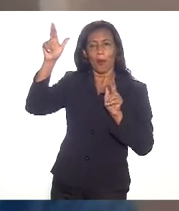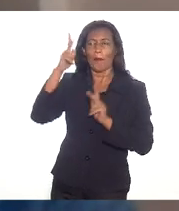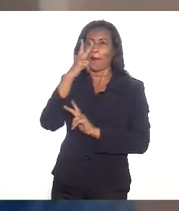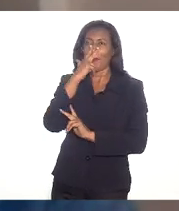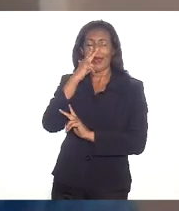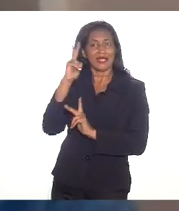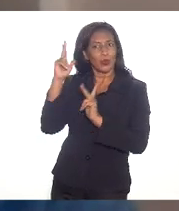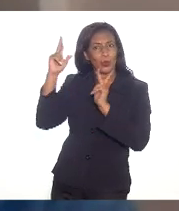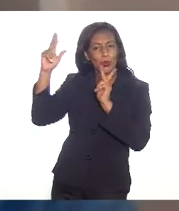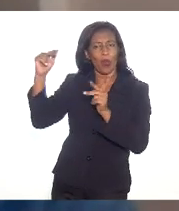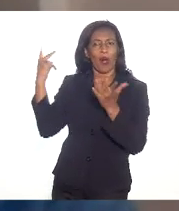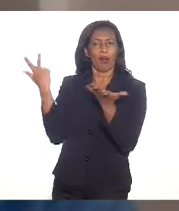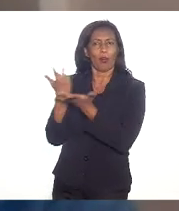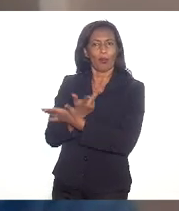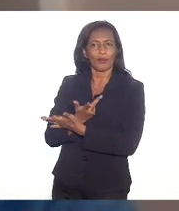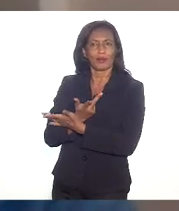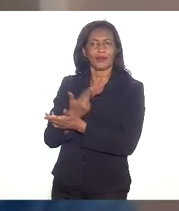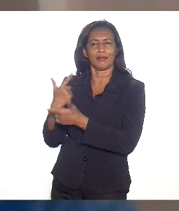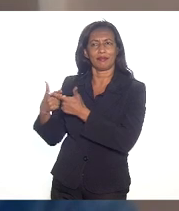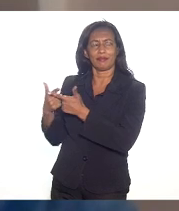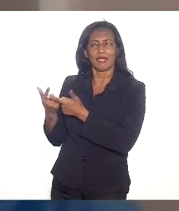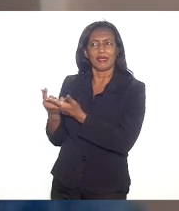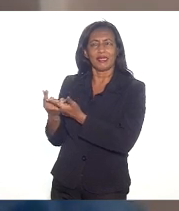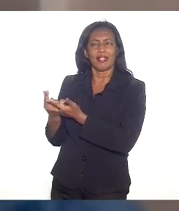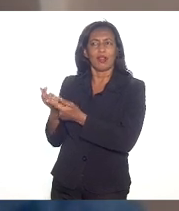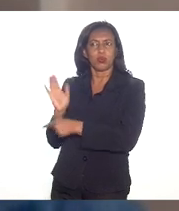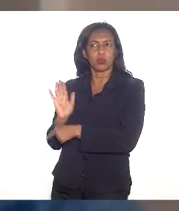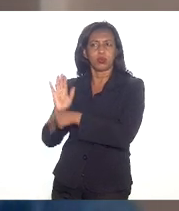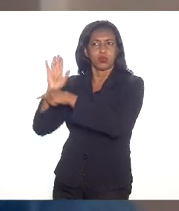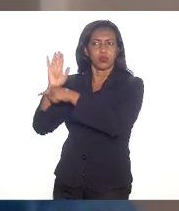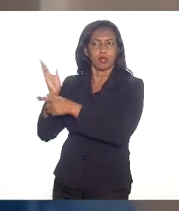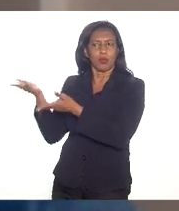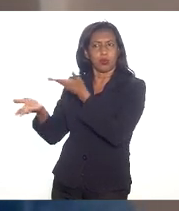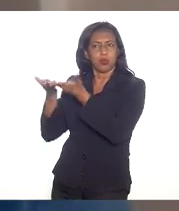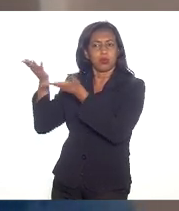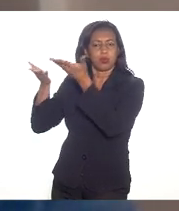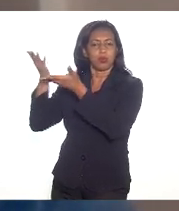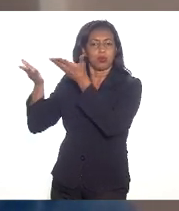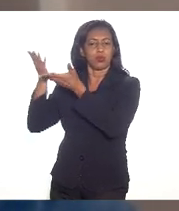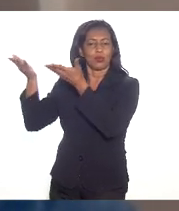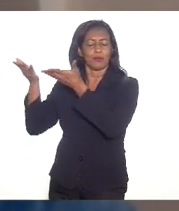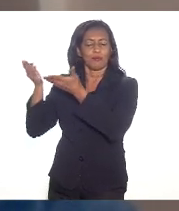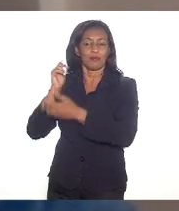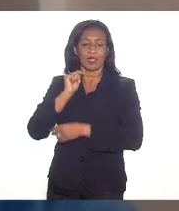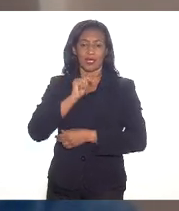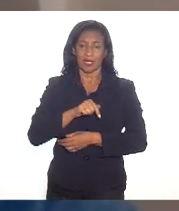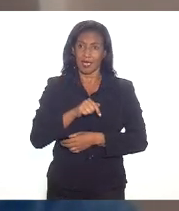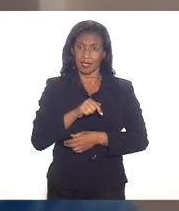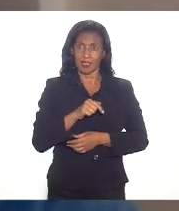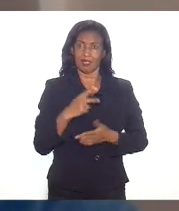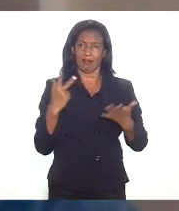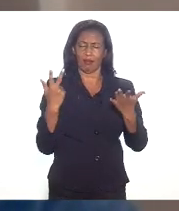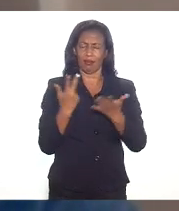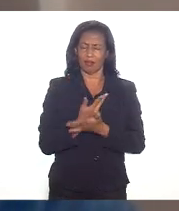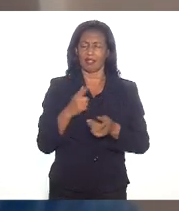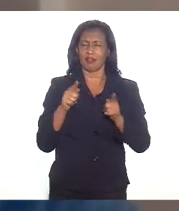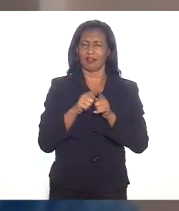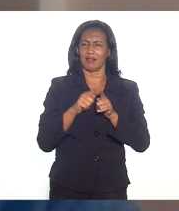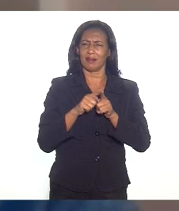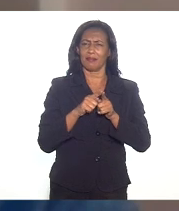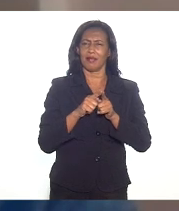Bonn, né? Então houve muitas compensações. E, na verdade, a transferência da capital ela ocorre de forma lenta, né?